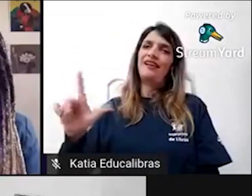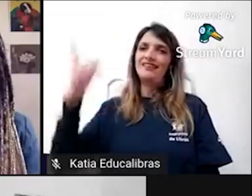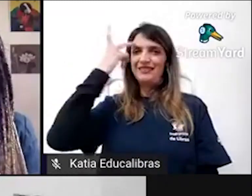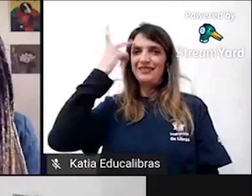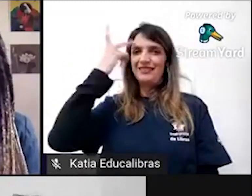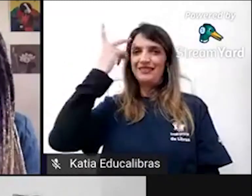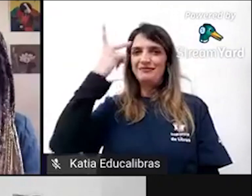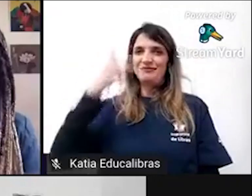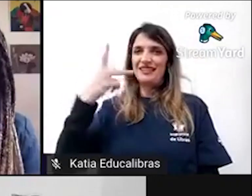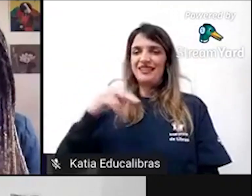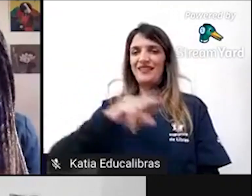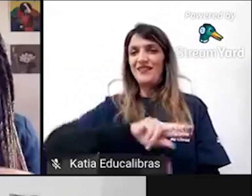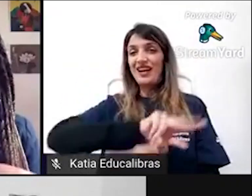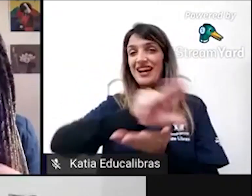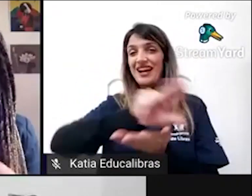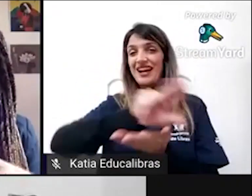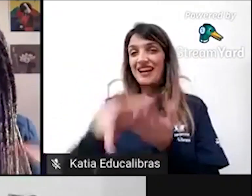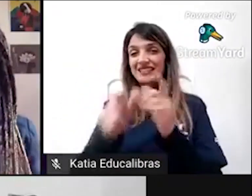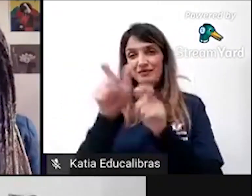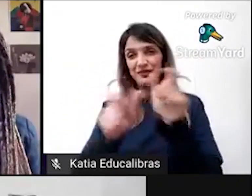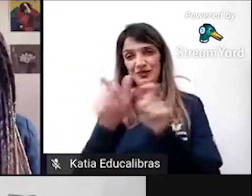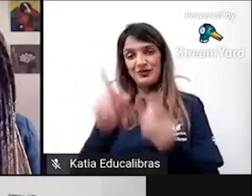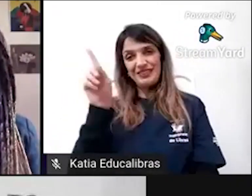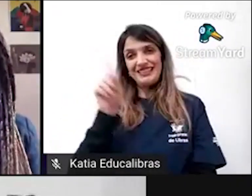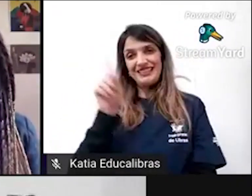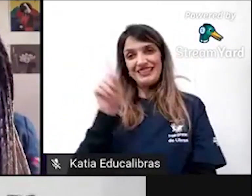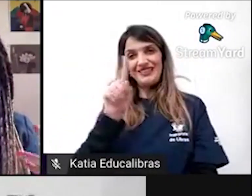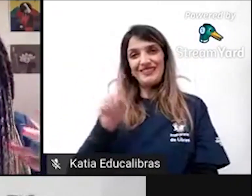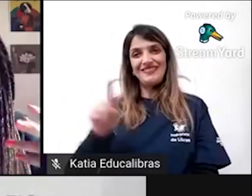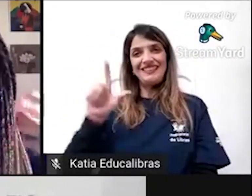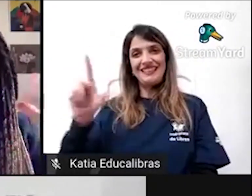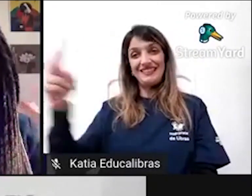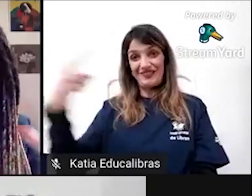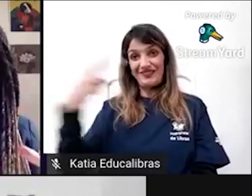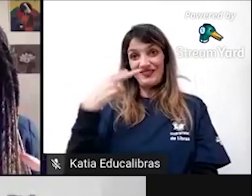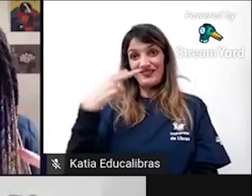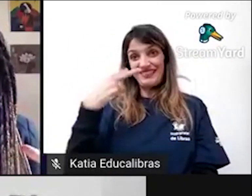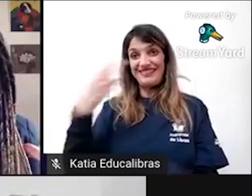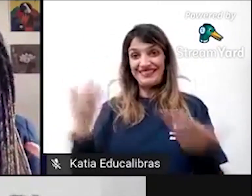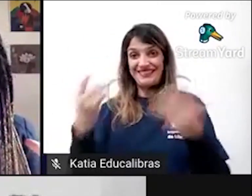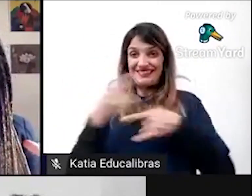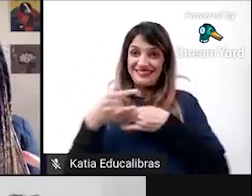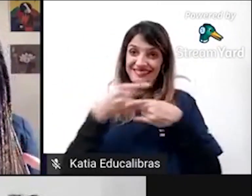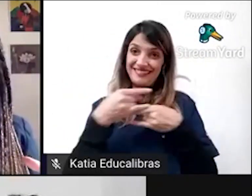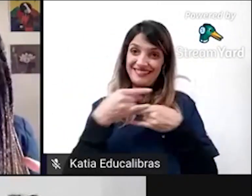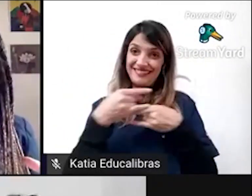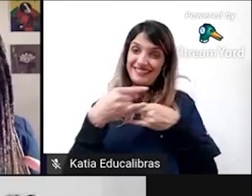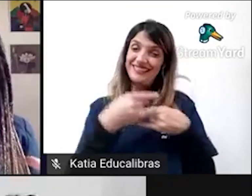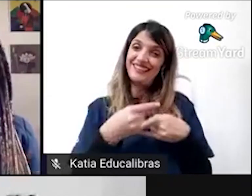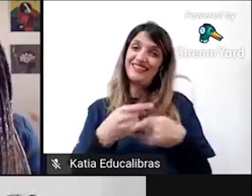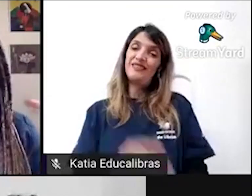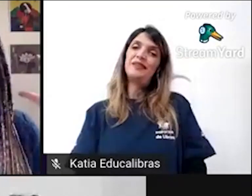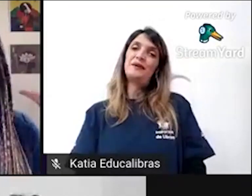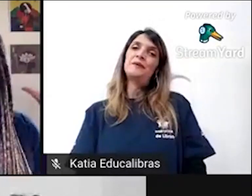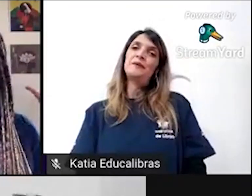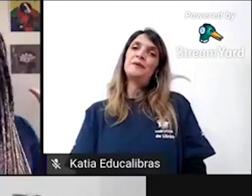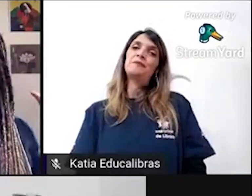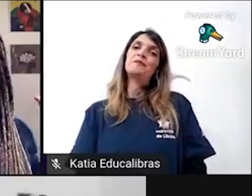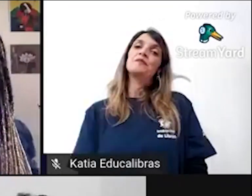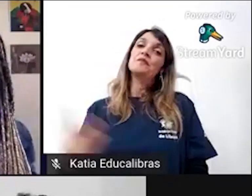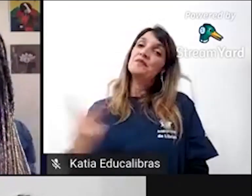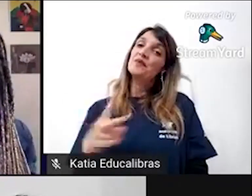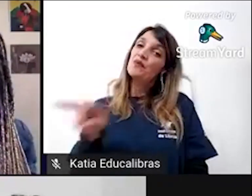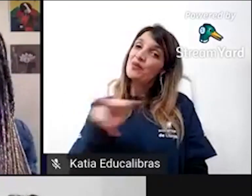muita gente de lá, né? No, nos assistindo, nos ouvindo. E aí, eu vi Daniel, e aí, eu vi Cristino, me